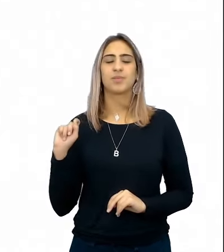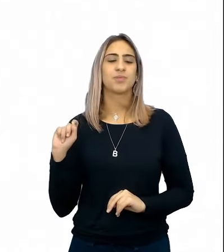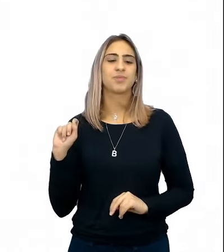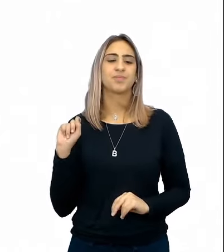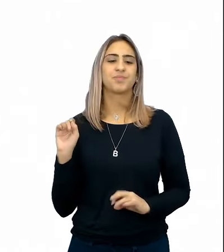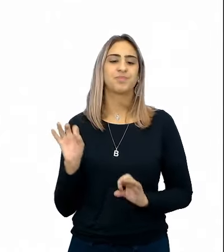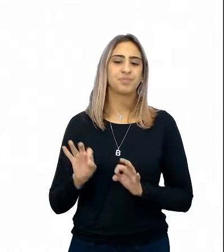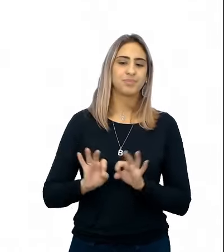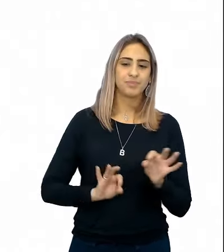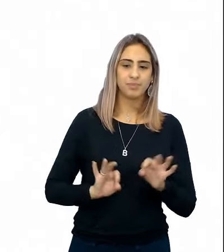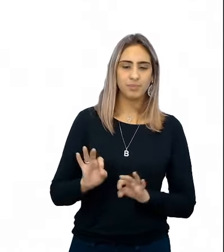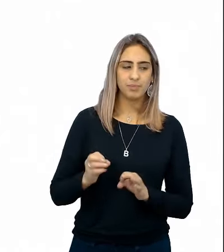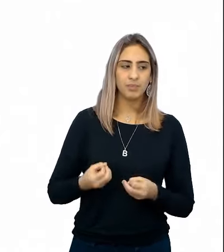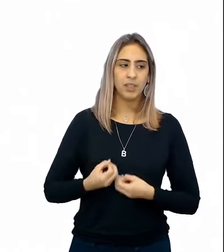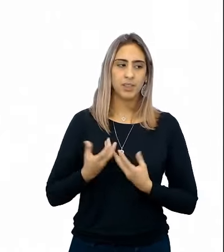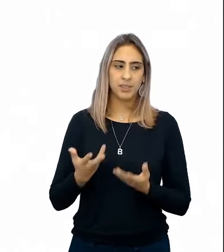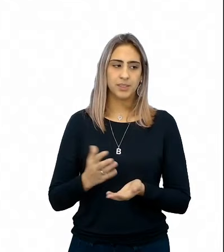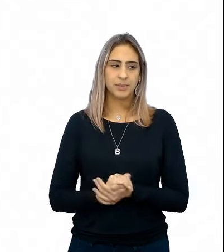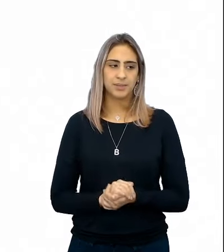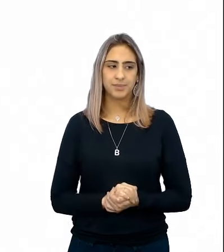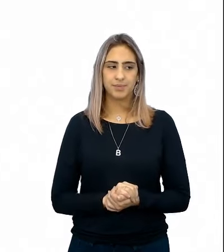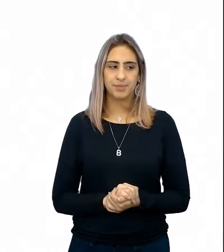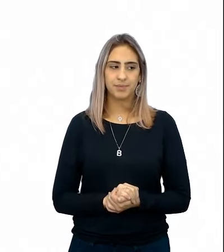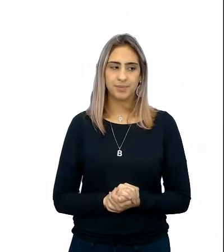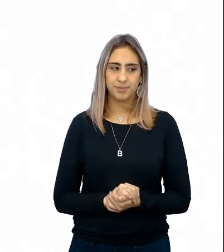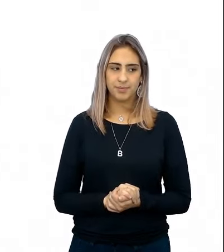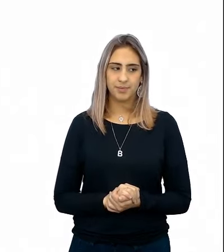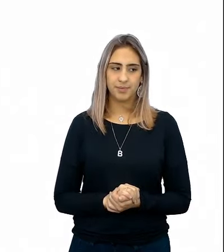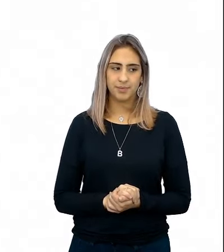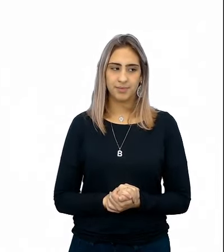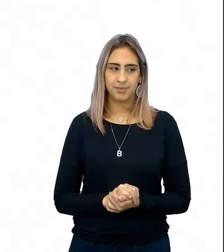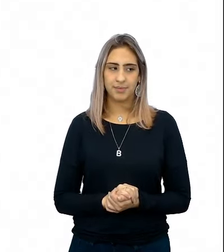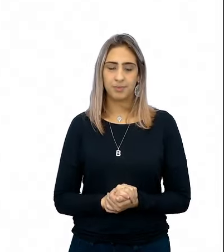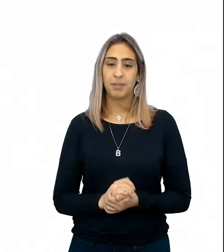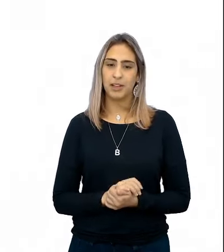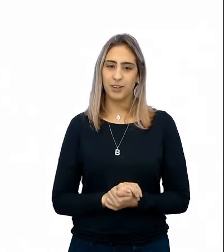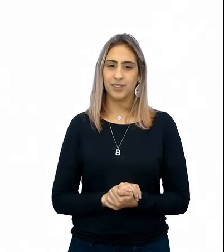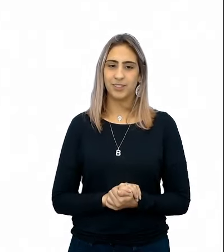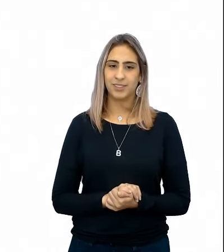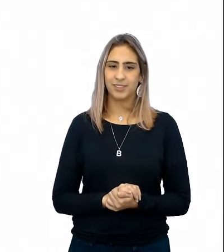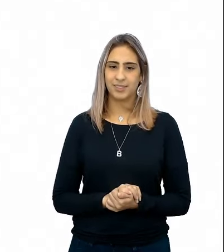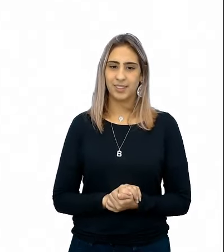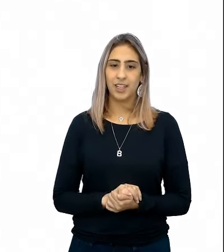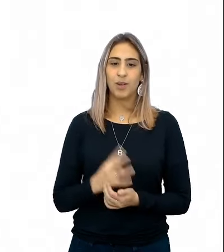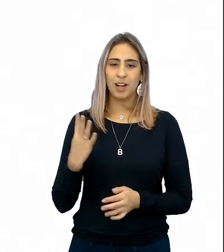de reorganizar os dados que estão explicitados nesse gráfico.